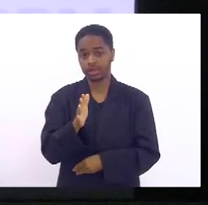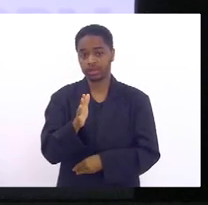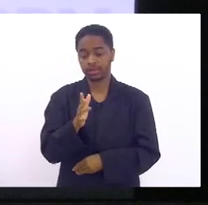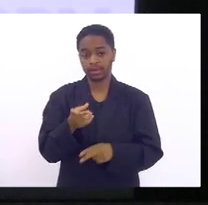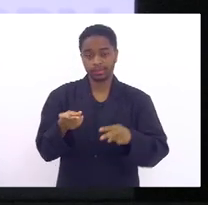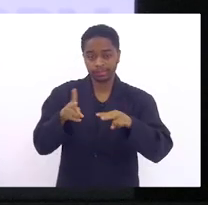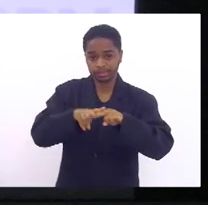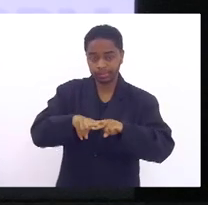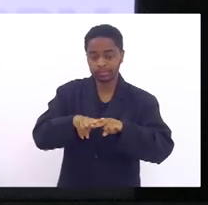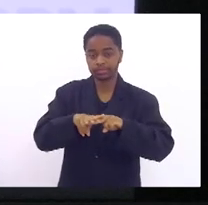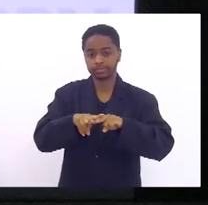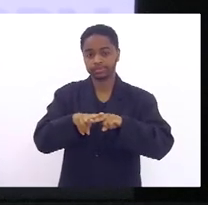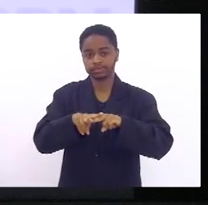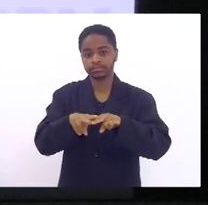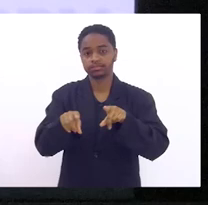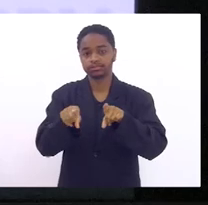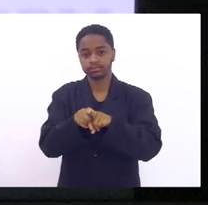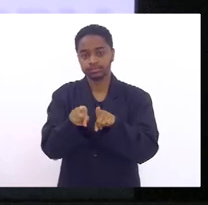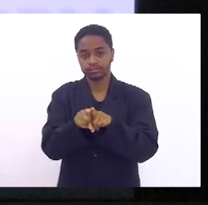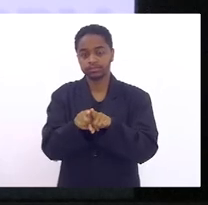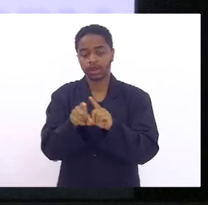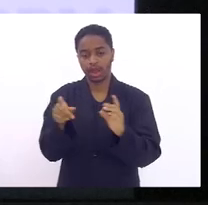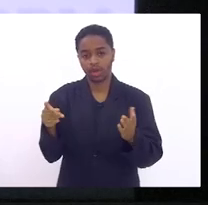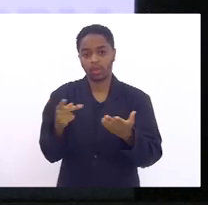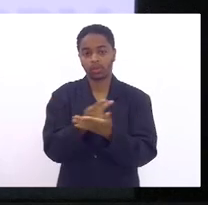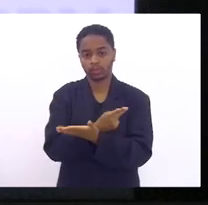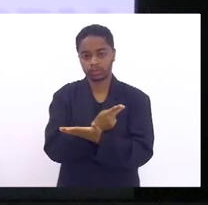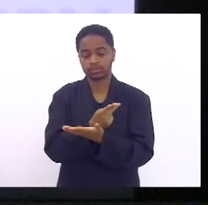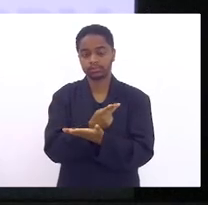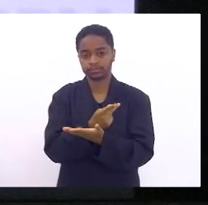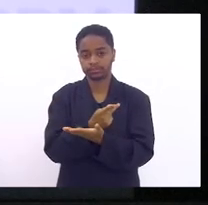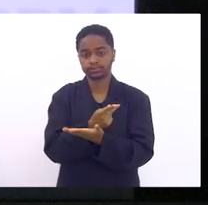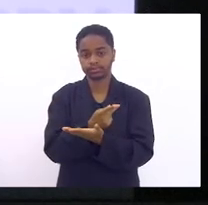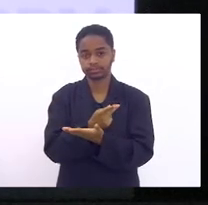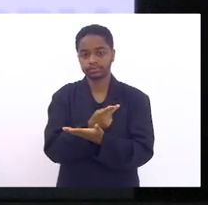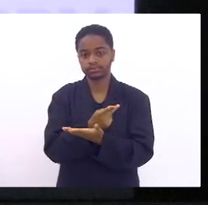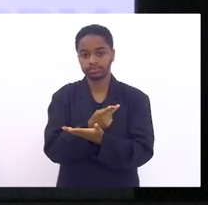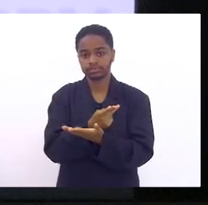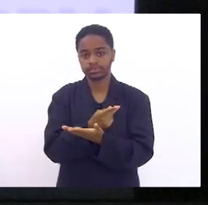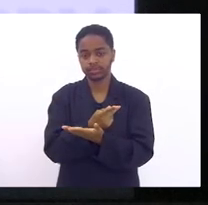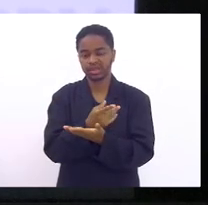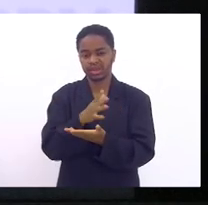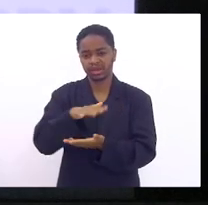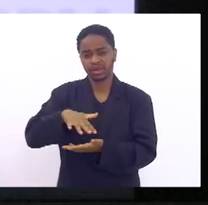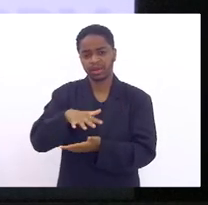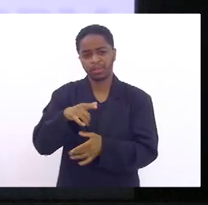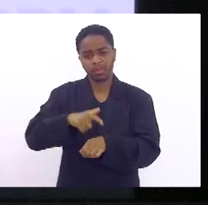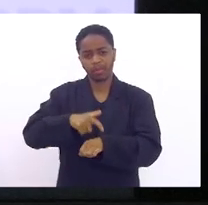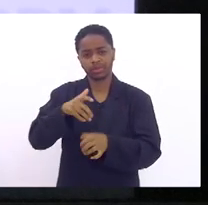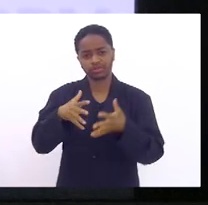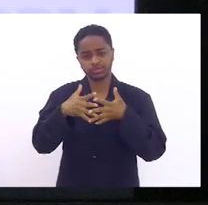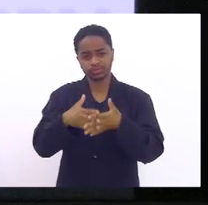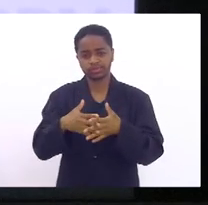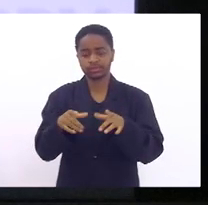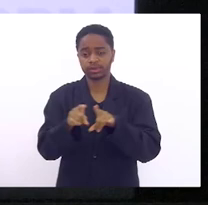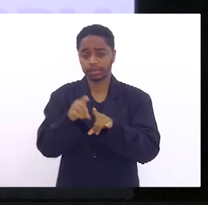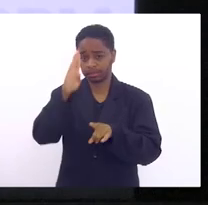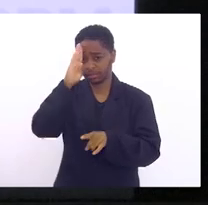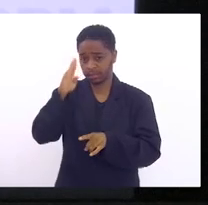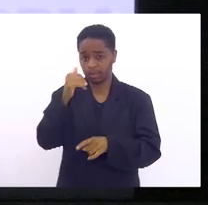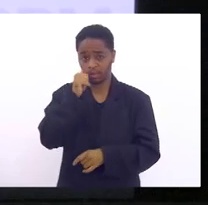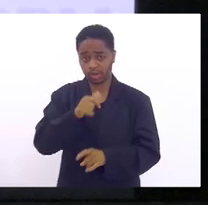liberdade também chega nesse lugar tão tão complexo né ainda mais as mulheres